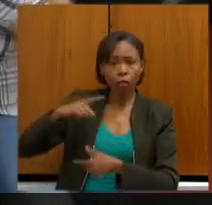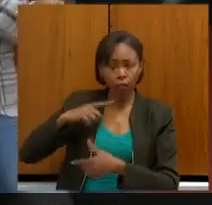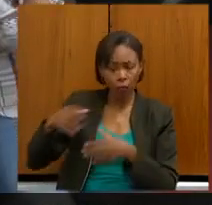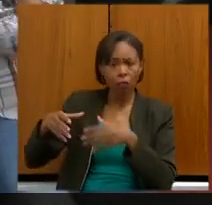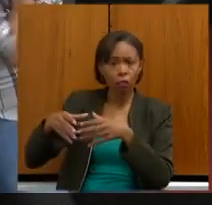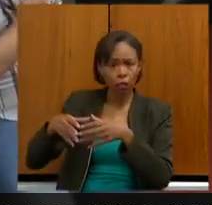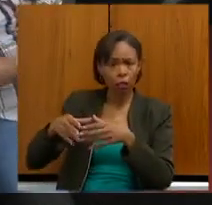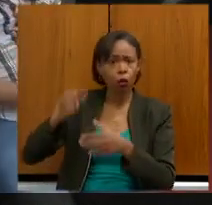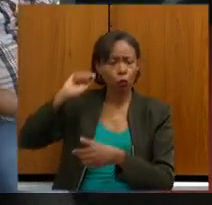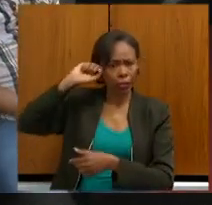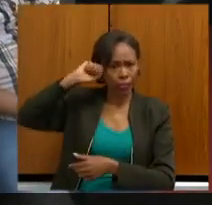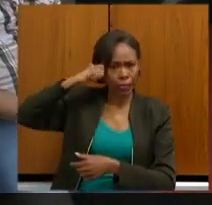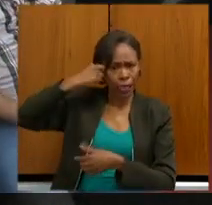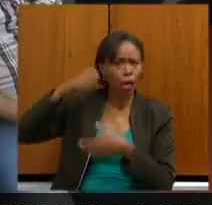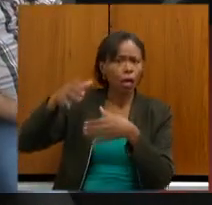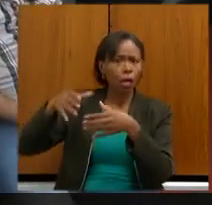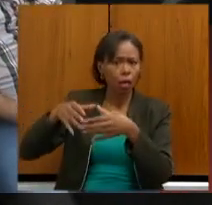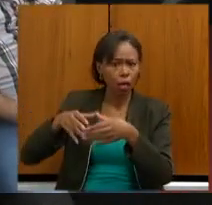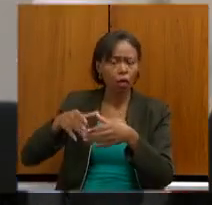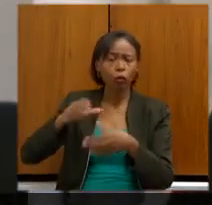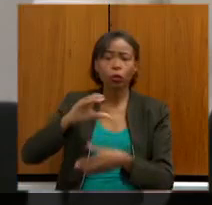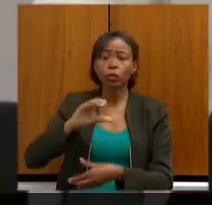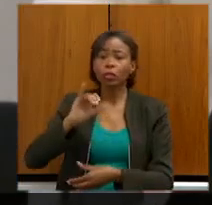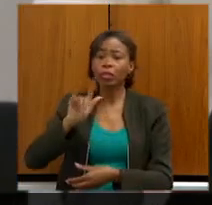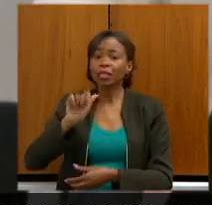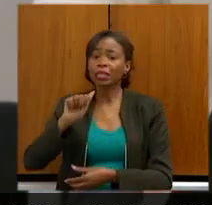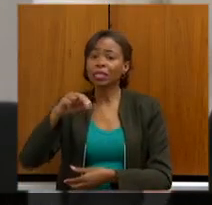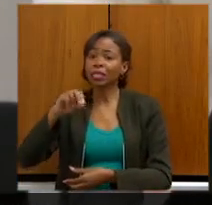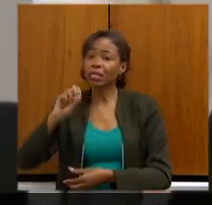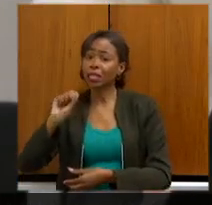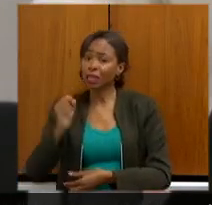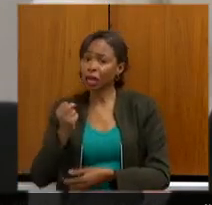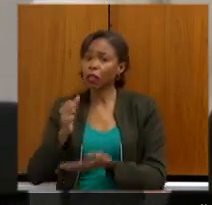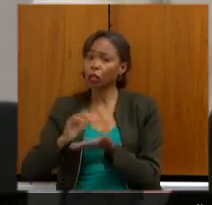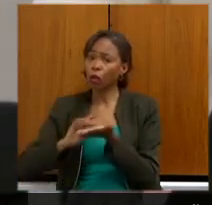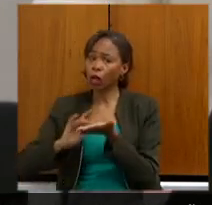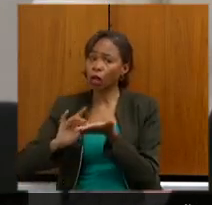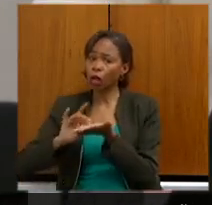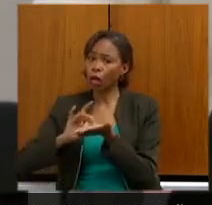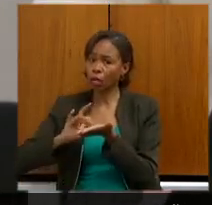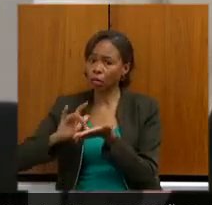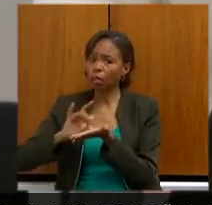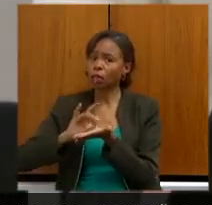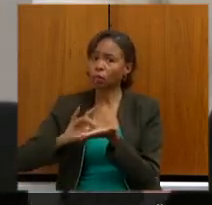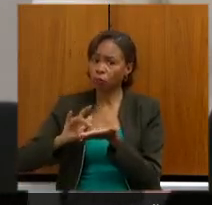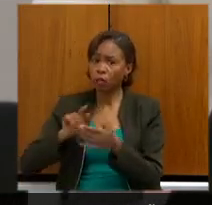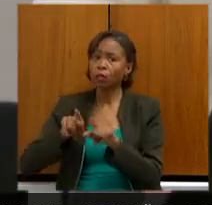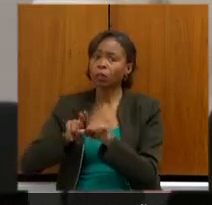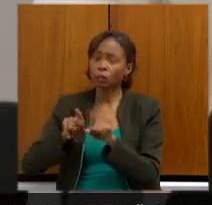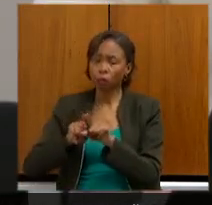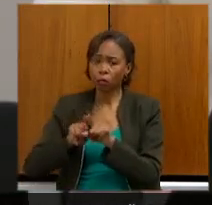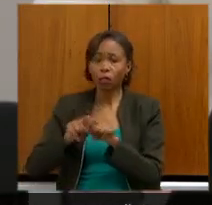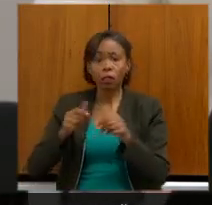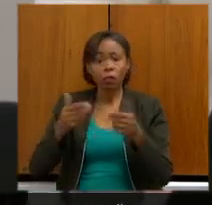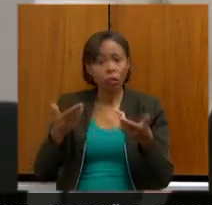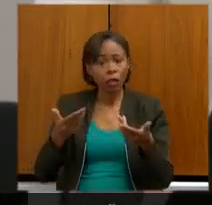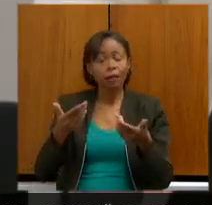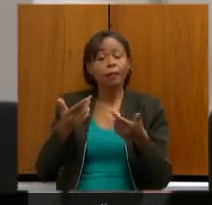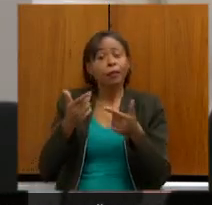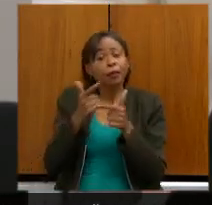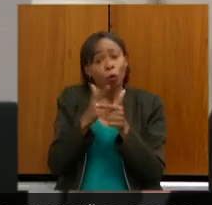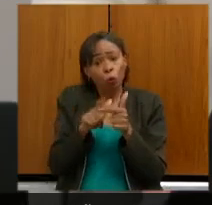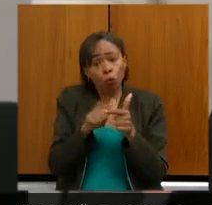os ciganos a relação com Os territórios também perpassa a relação consagrado eu vou me discutir os